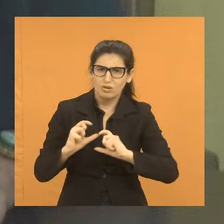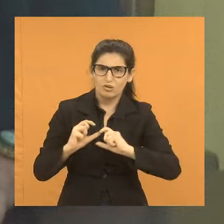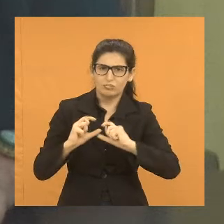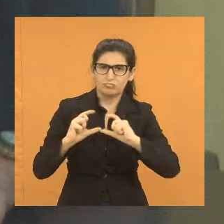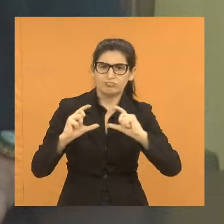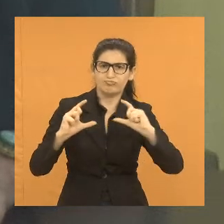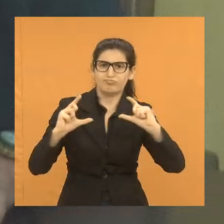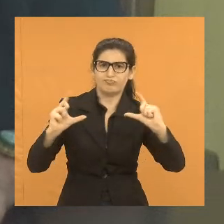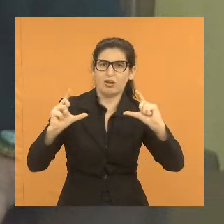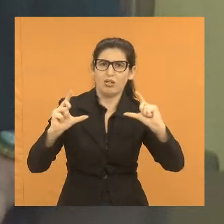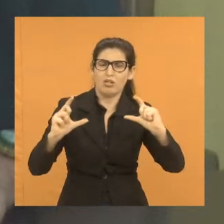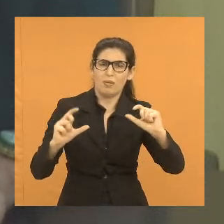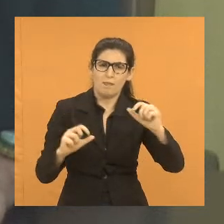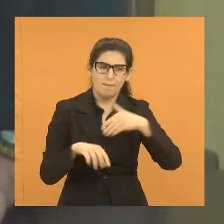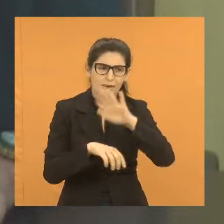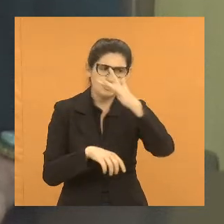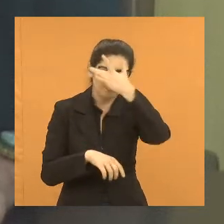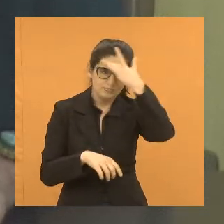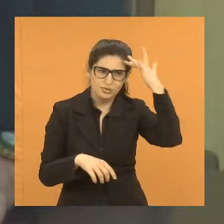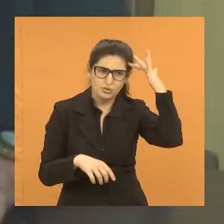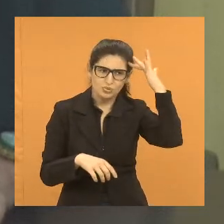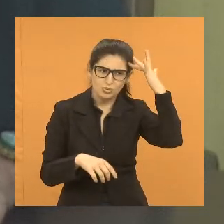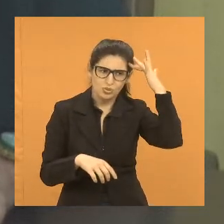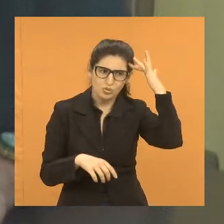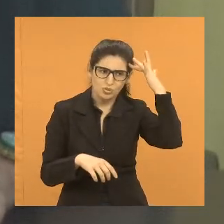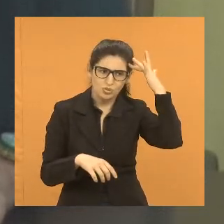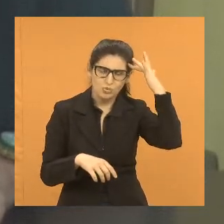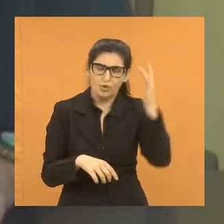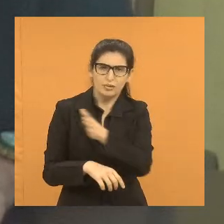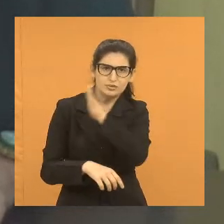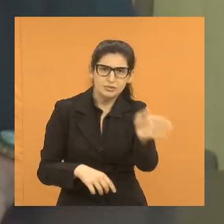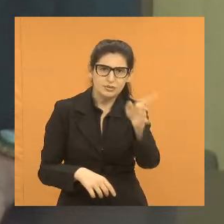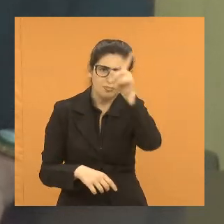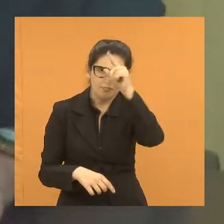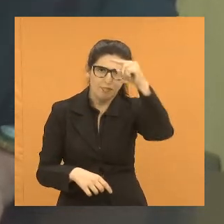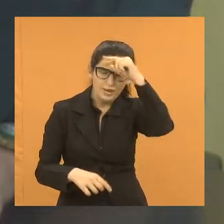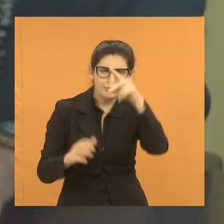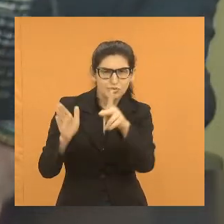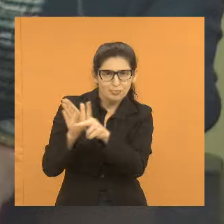mutirões nessa lista de demanda de algumas especialidades?